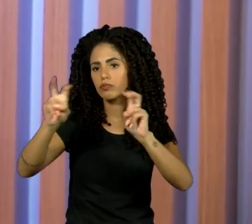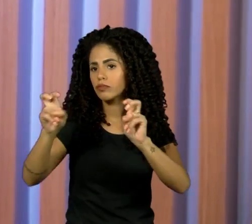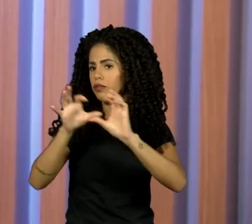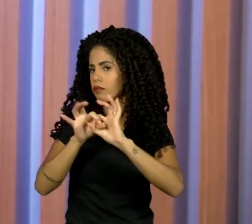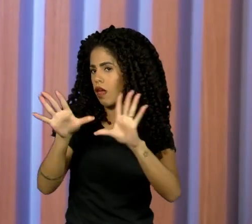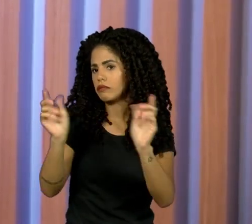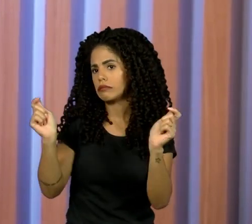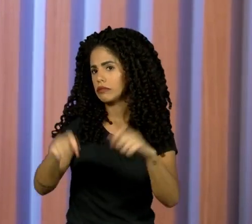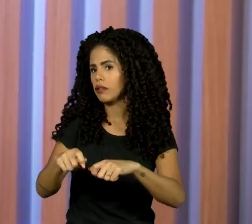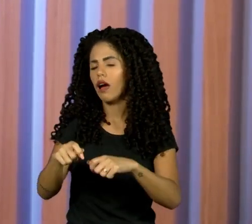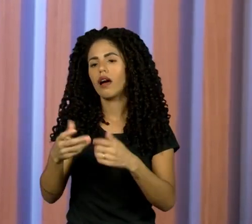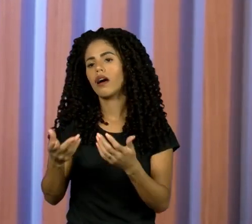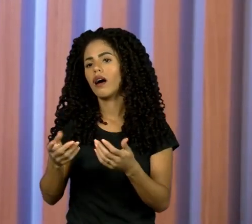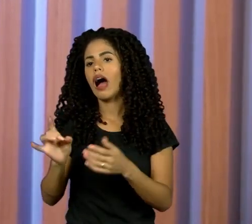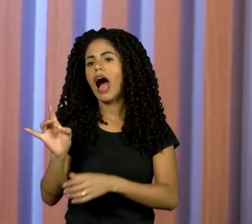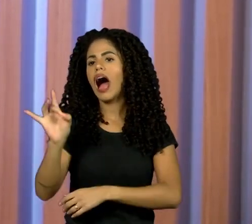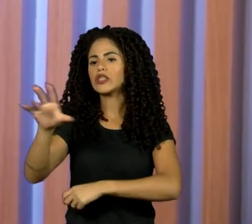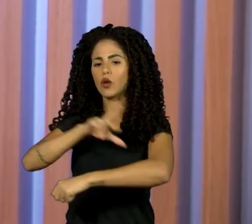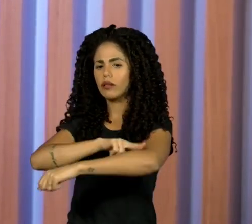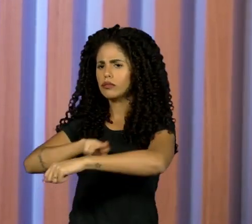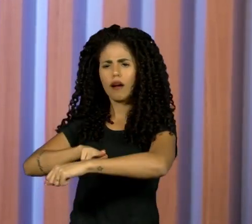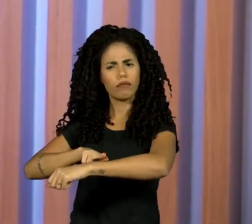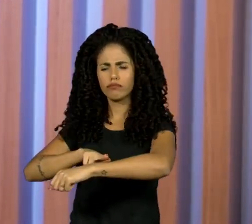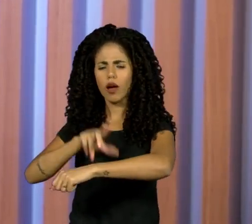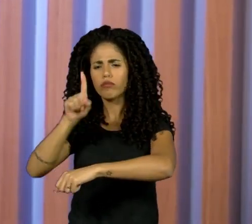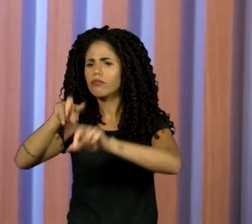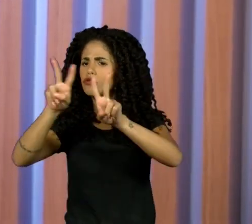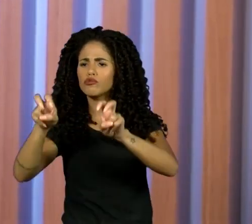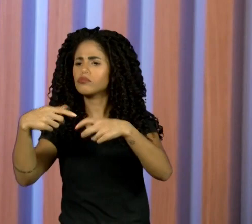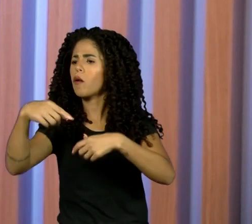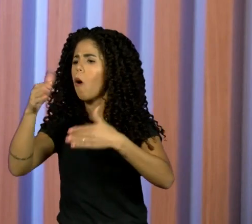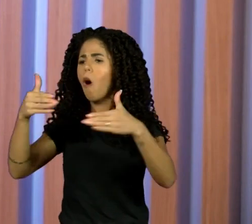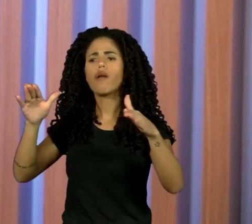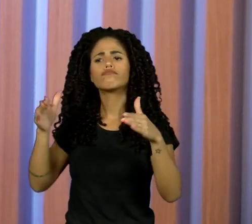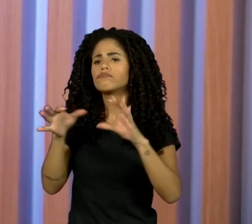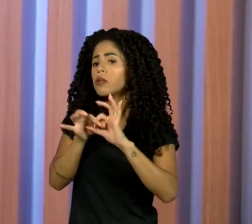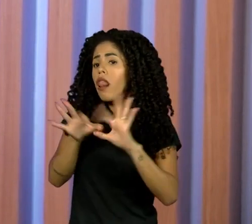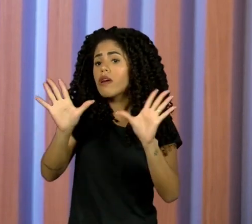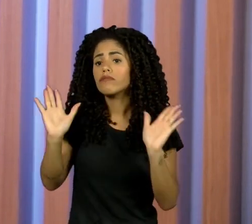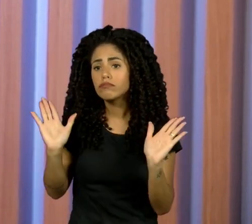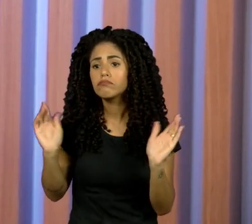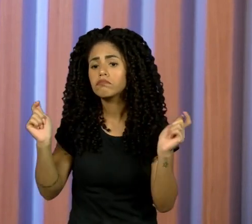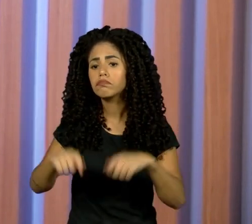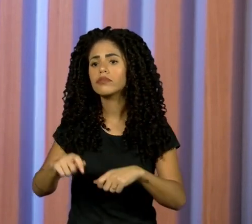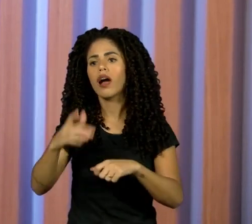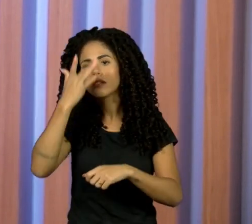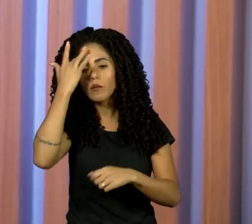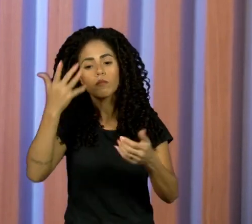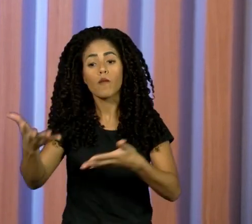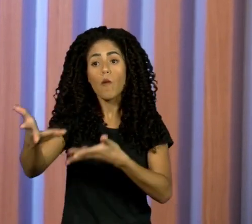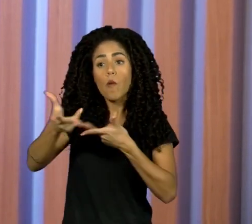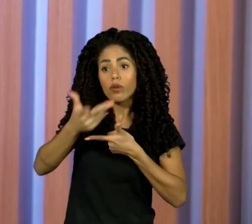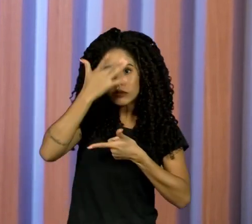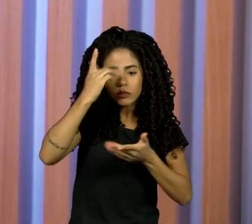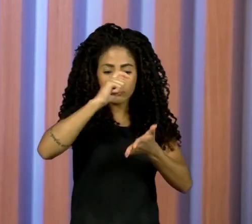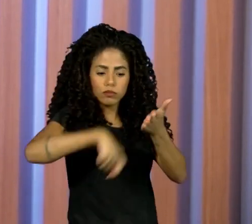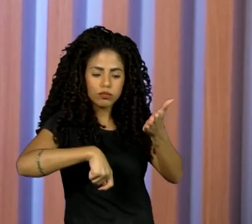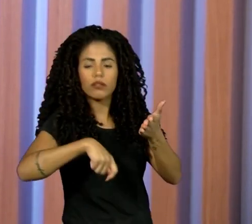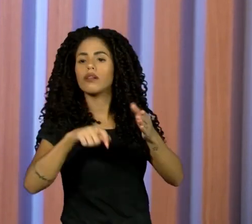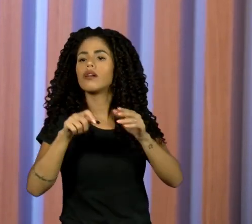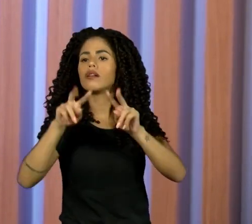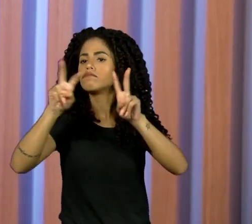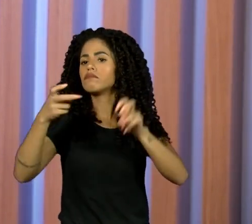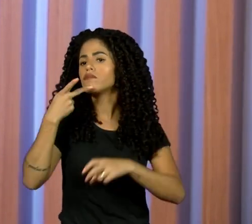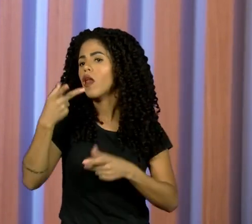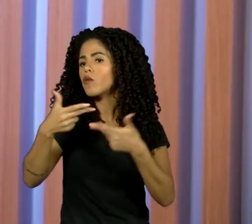não correlatos apenas a questões raciais. Esse ainda é um grande desafio, né? Que é contratar os influenciadores simplesmente para falar sobre